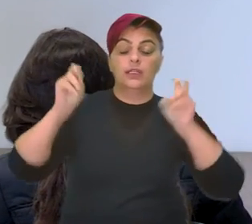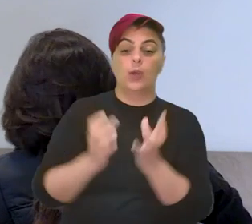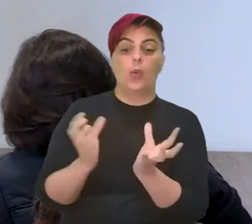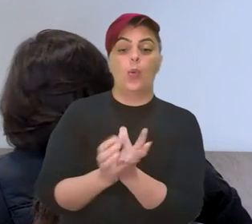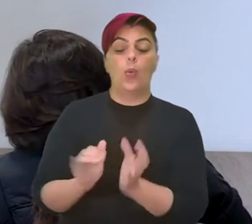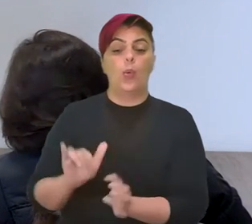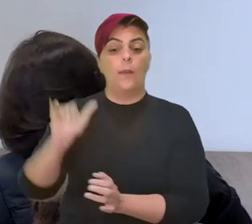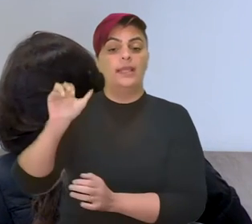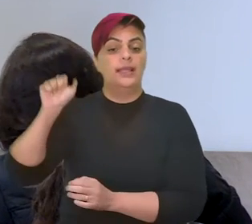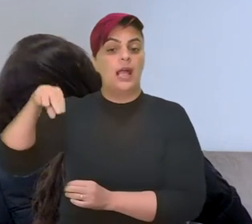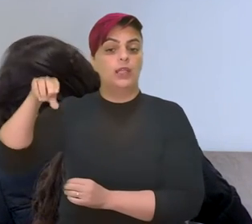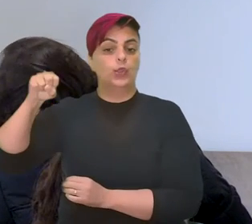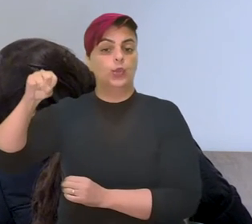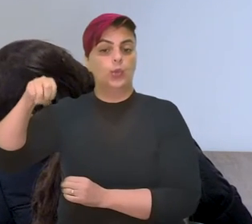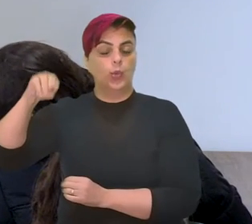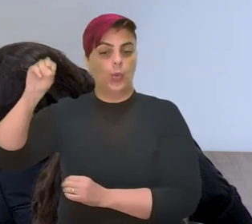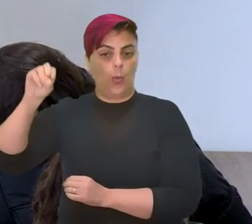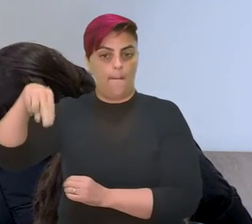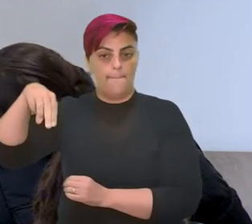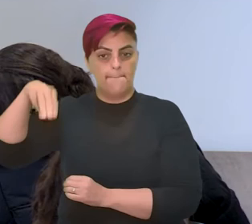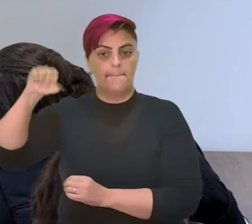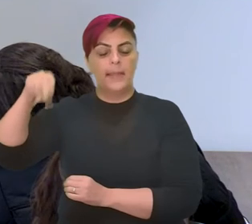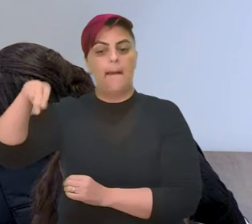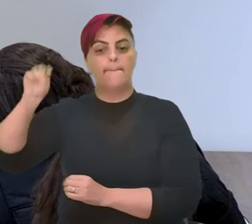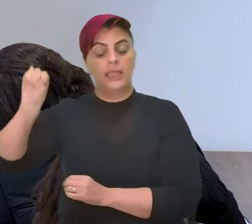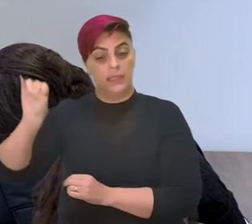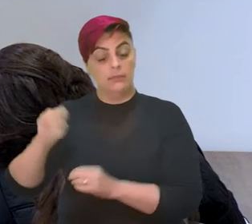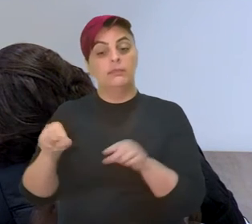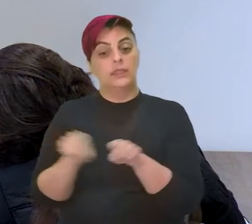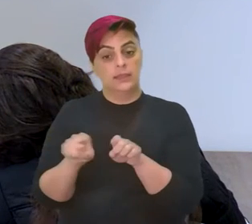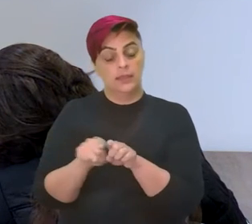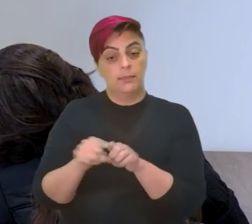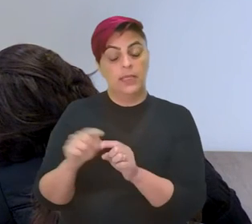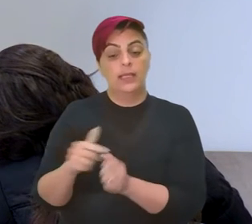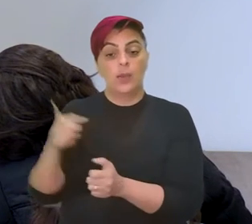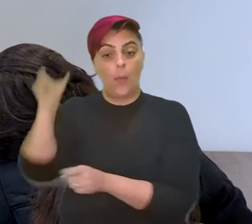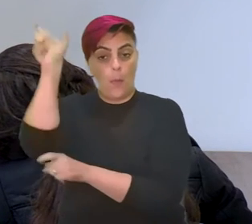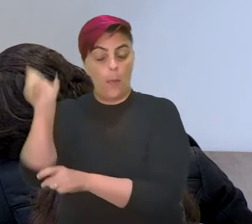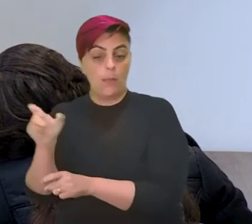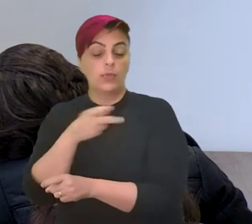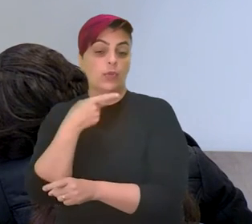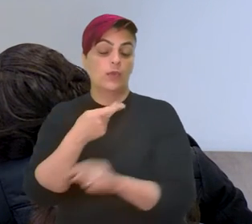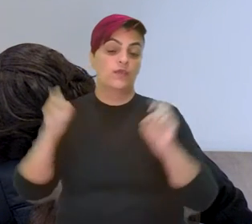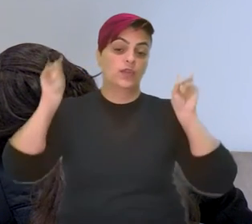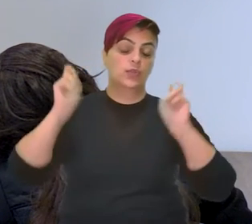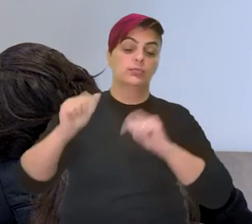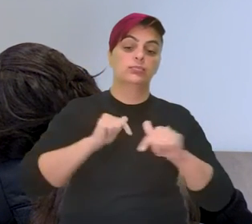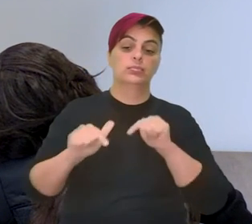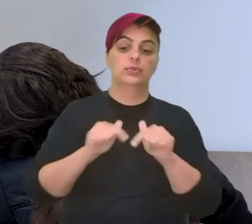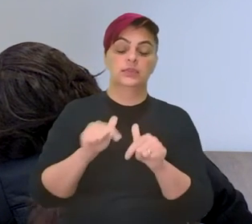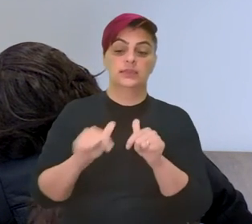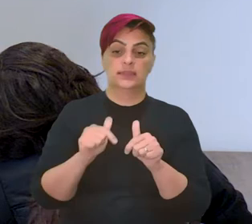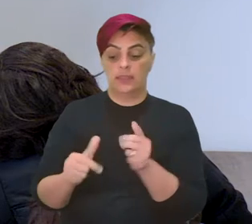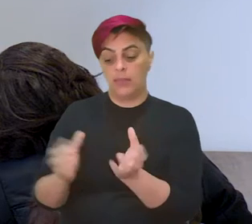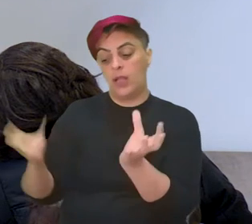José Miguel Olivar, ou Olivar, que vai abordar seu trabalho de campo com mulheres indígenas. O etnólogo e professor da